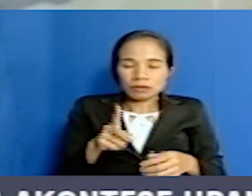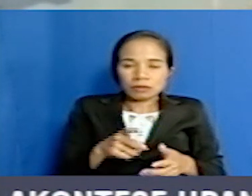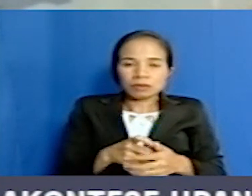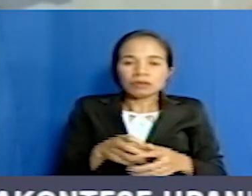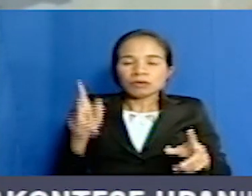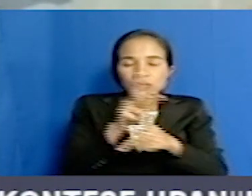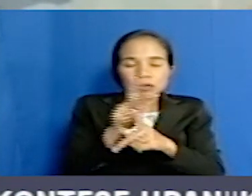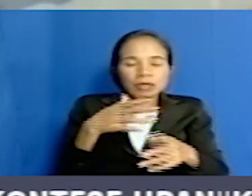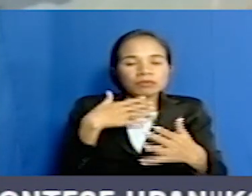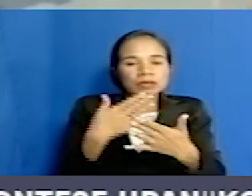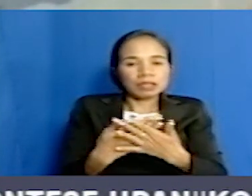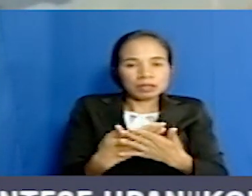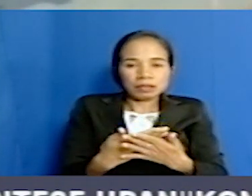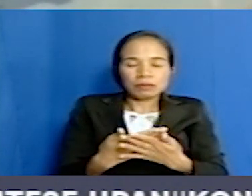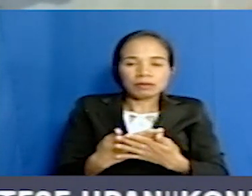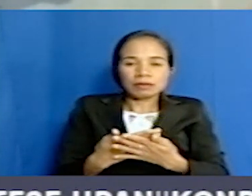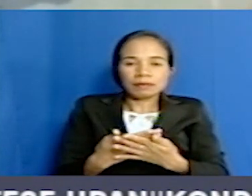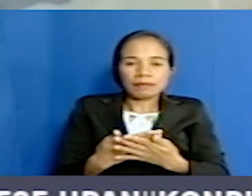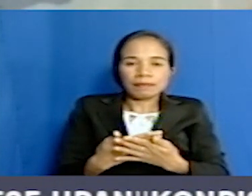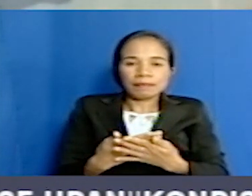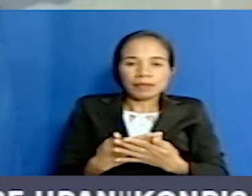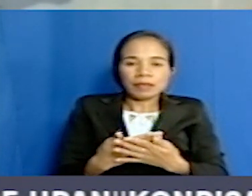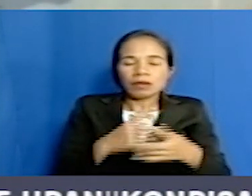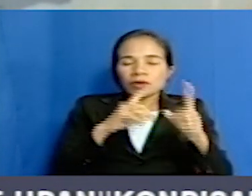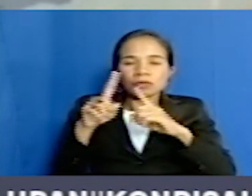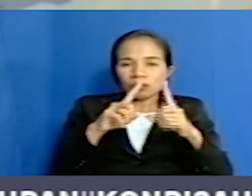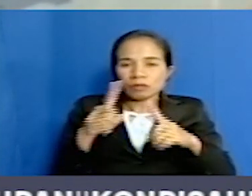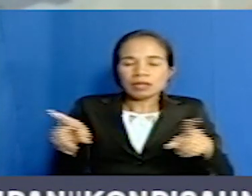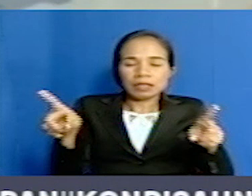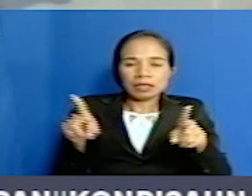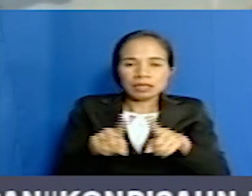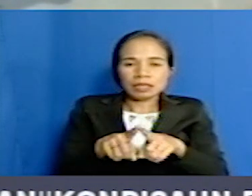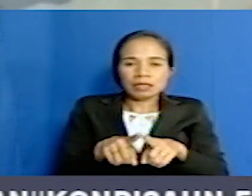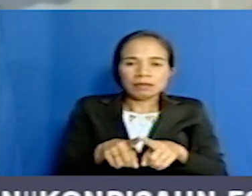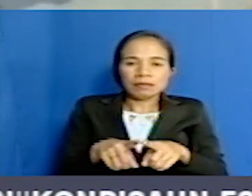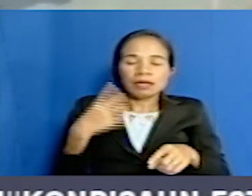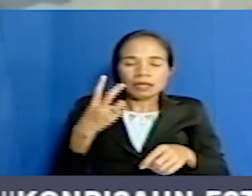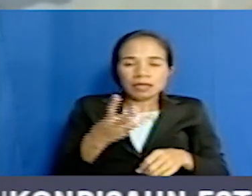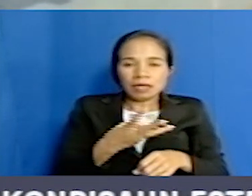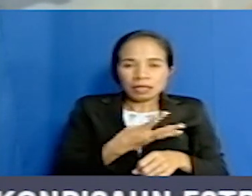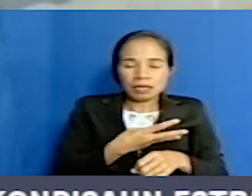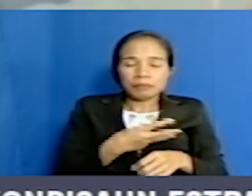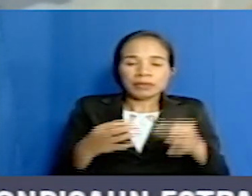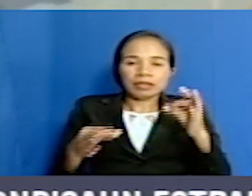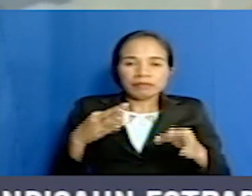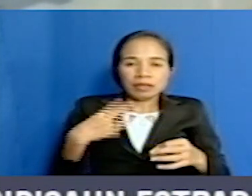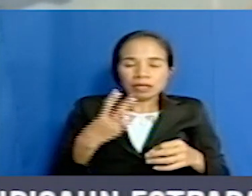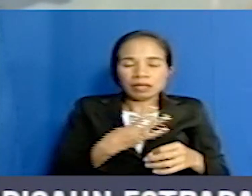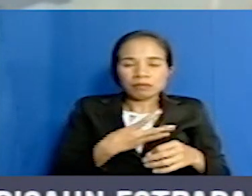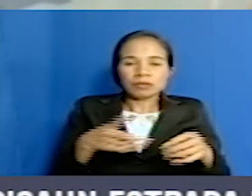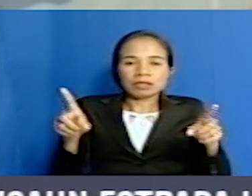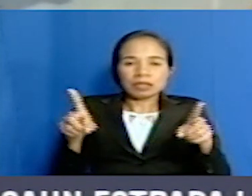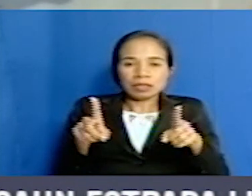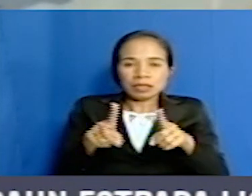no cuidado liuta. No critica hira kidane konstruktif ba ami ordinune ami mosai